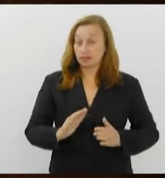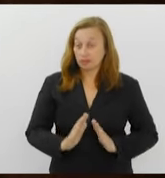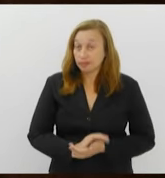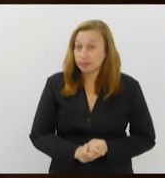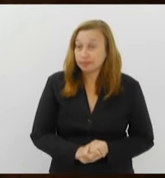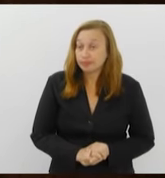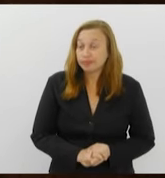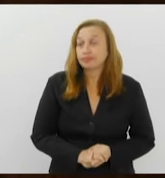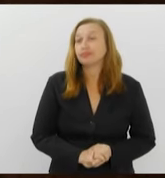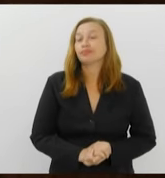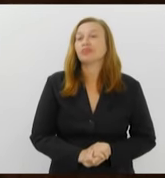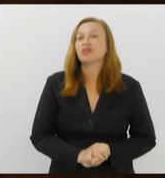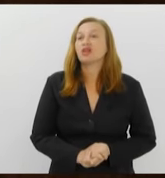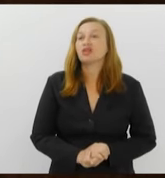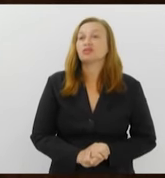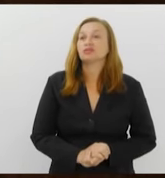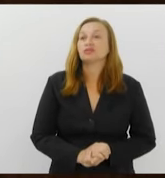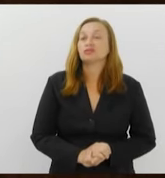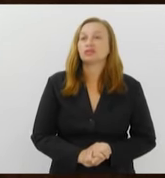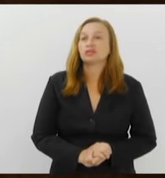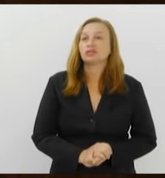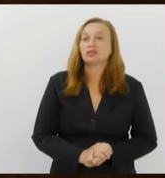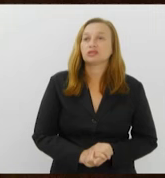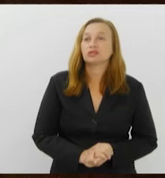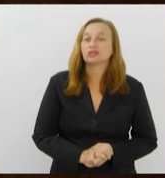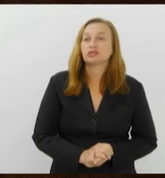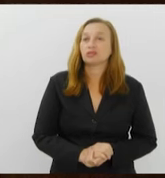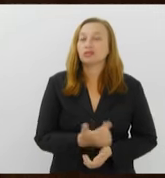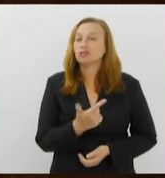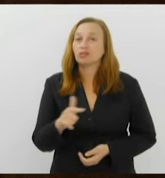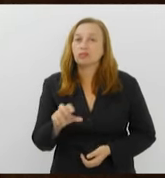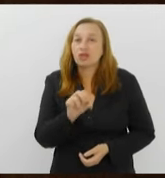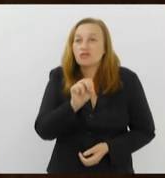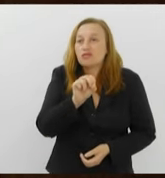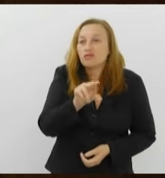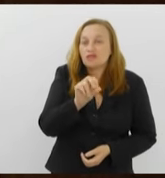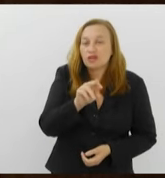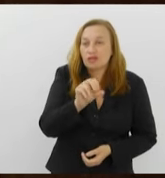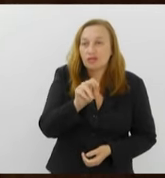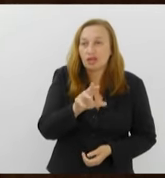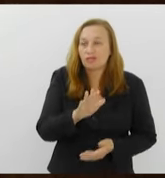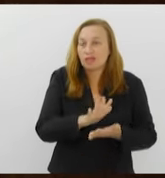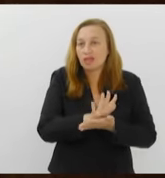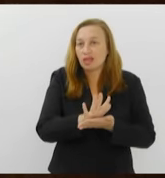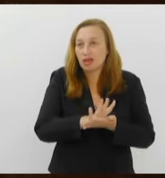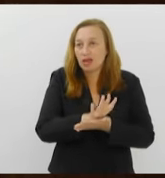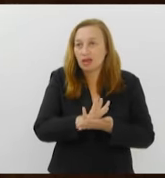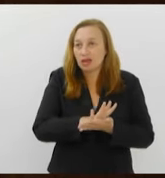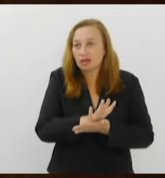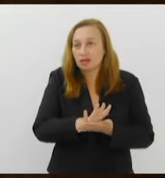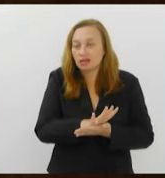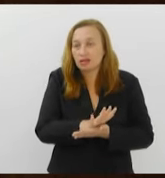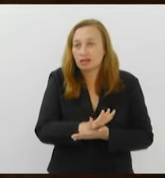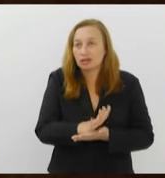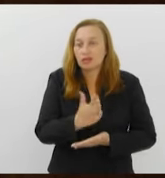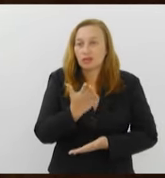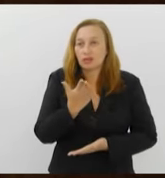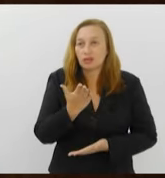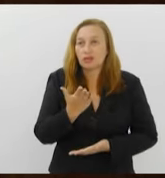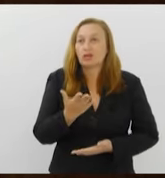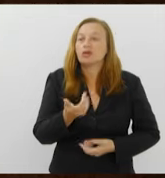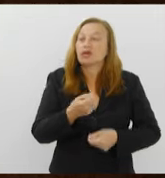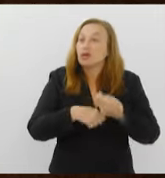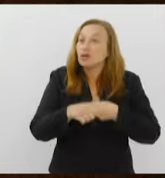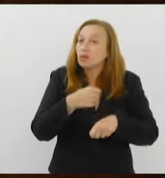a aquisição direta, sem a presença de atravessadores, acarreta em